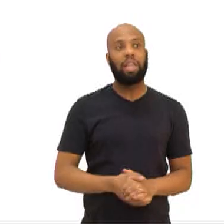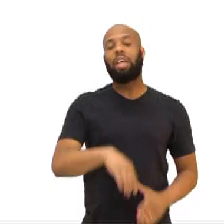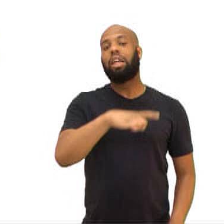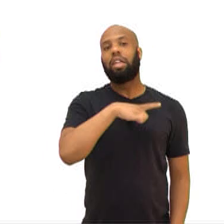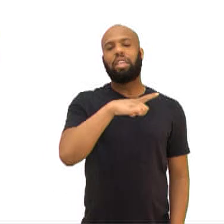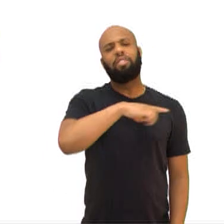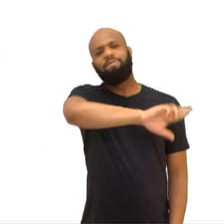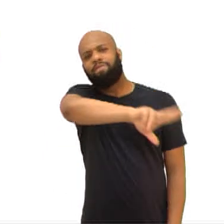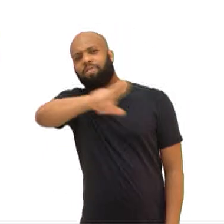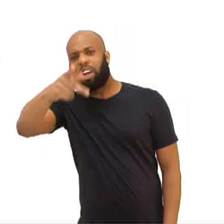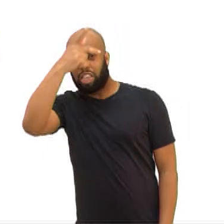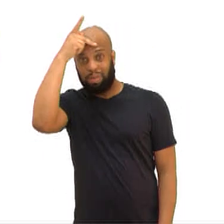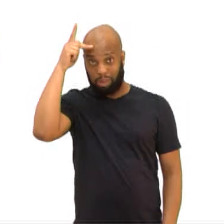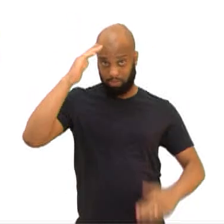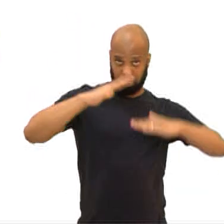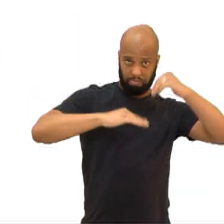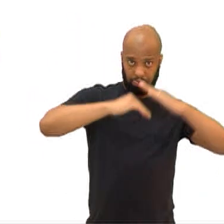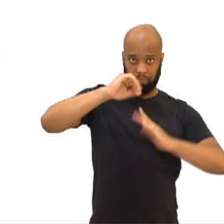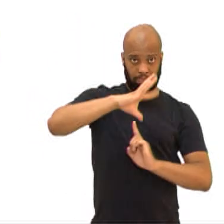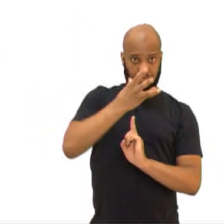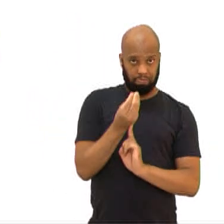Teve muitos artistas que participaram.